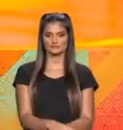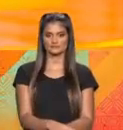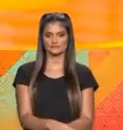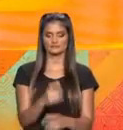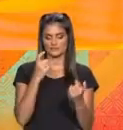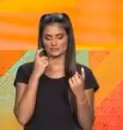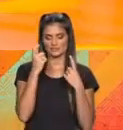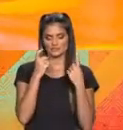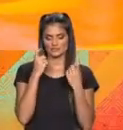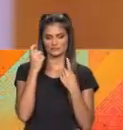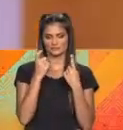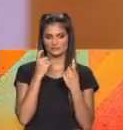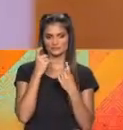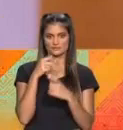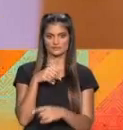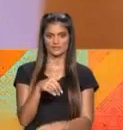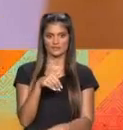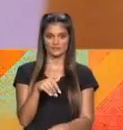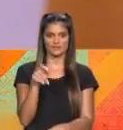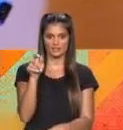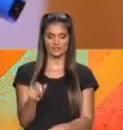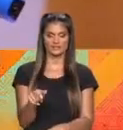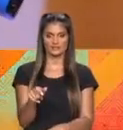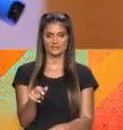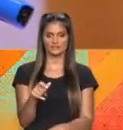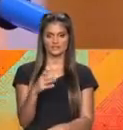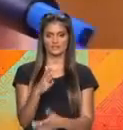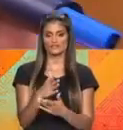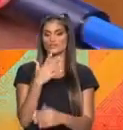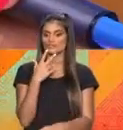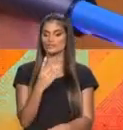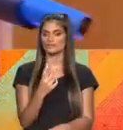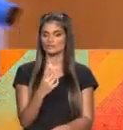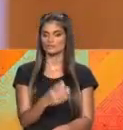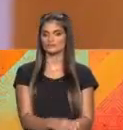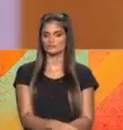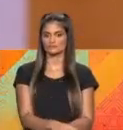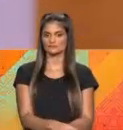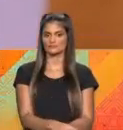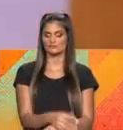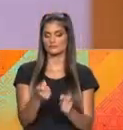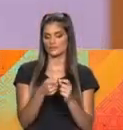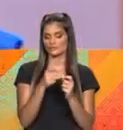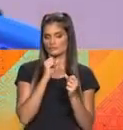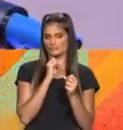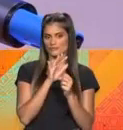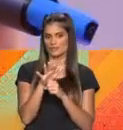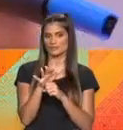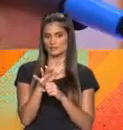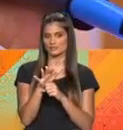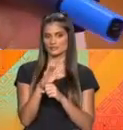mágica, lá vai ele, sozinho, a beira-mar em